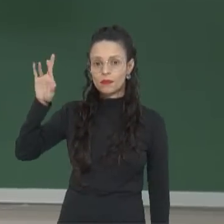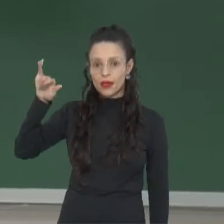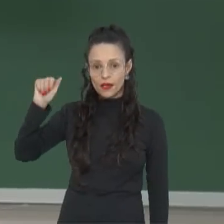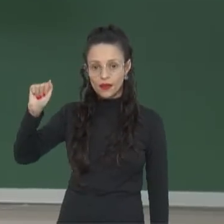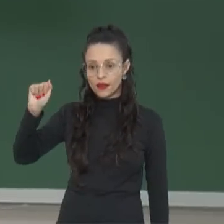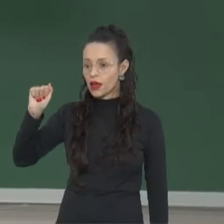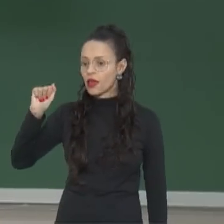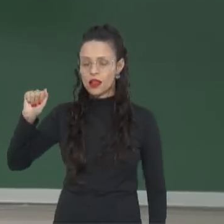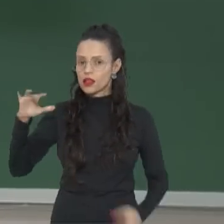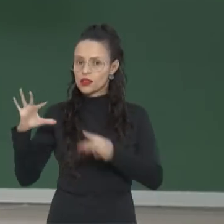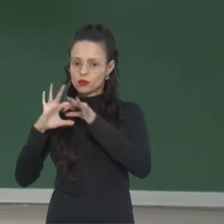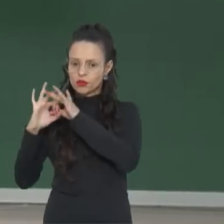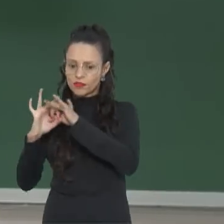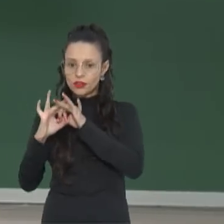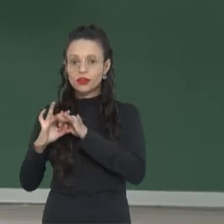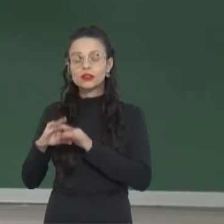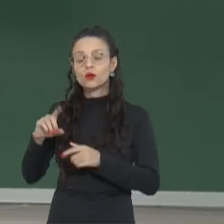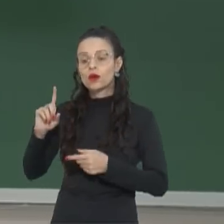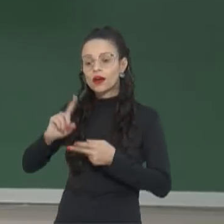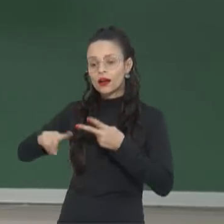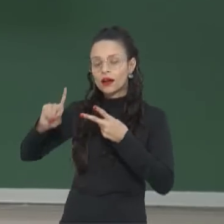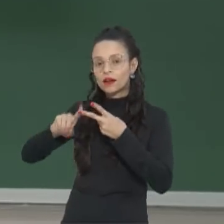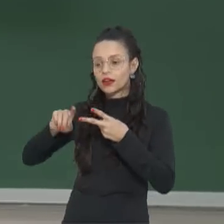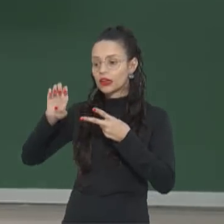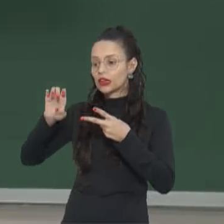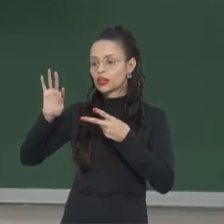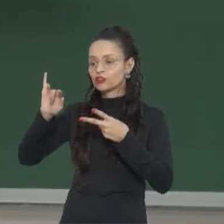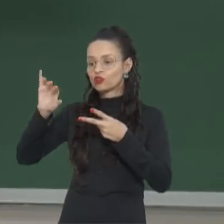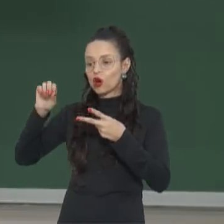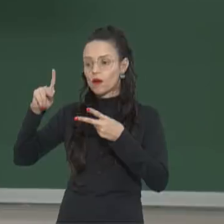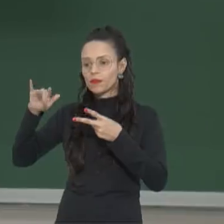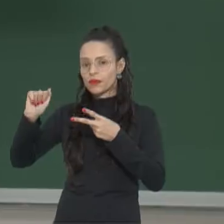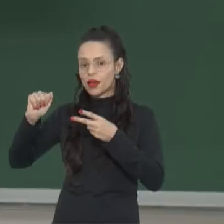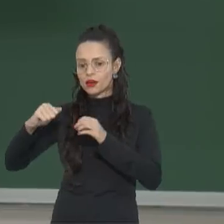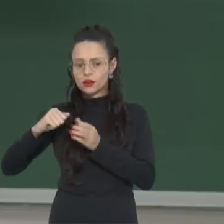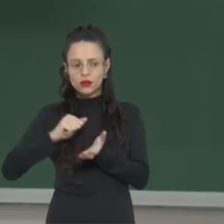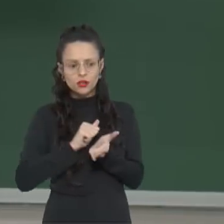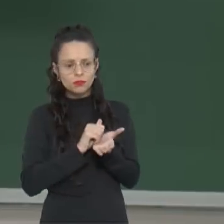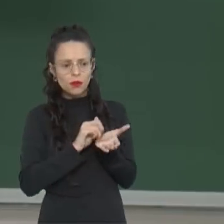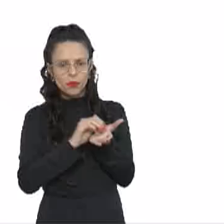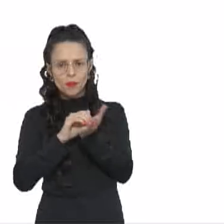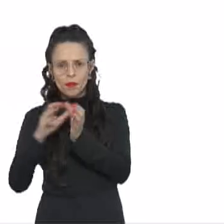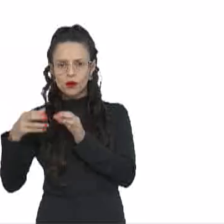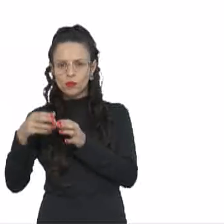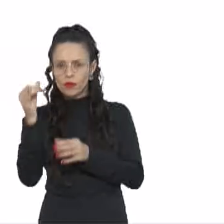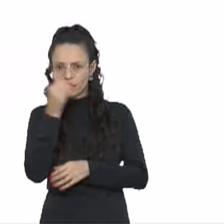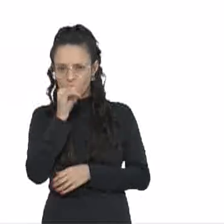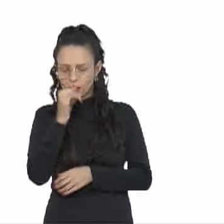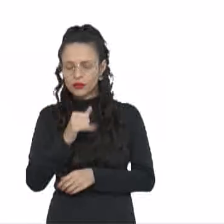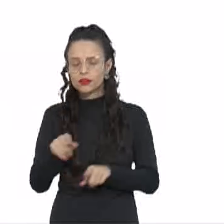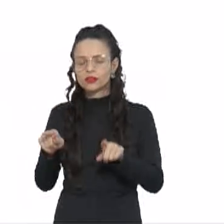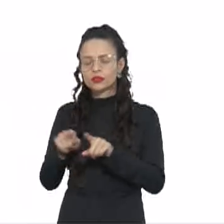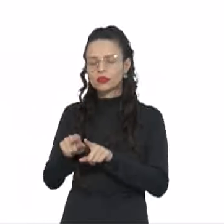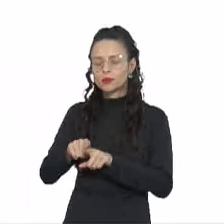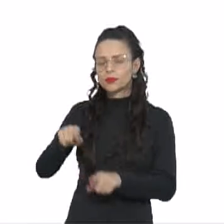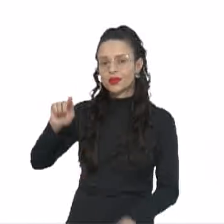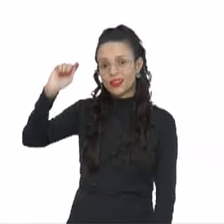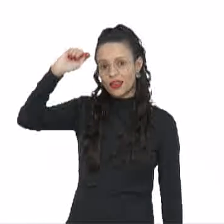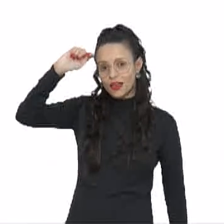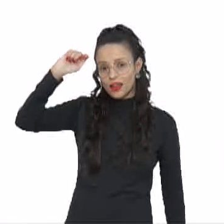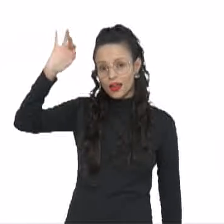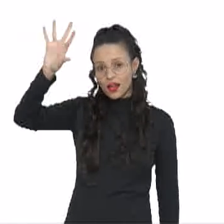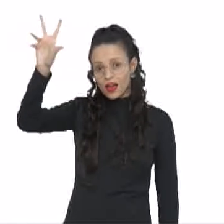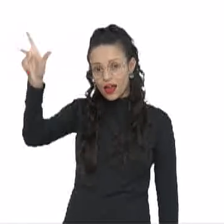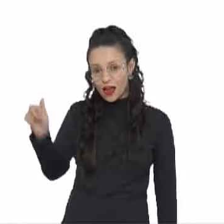Etiópia independente depois expulsou as tropas italianas. E você tem África do Sul e Egito, que se tornaram independentes antes